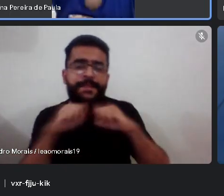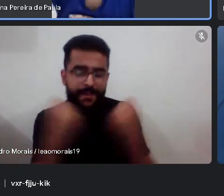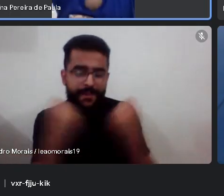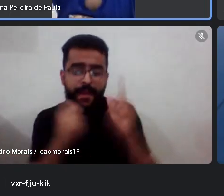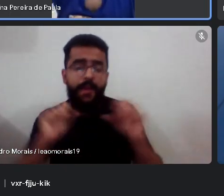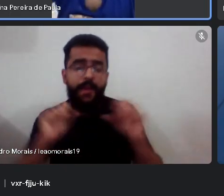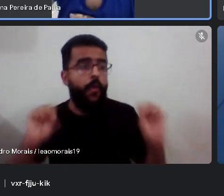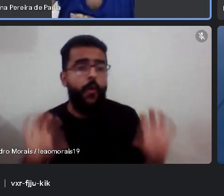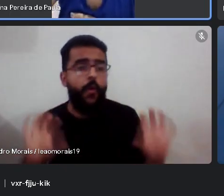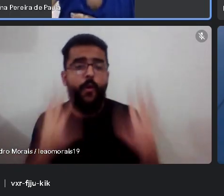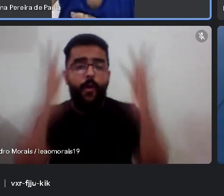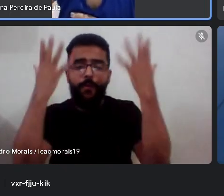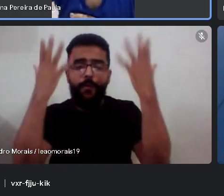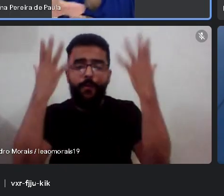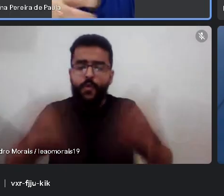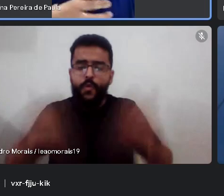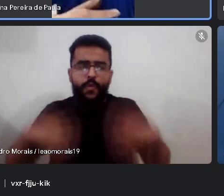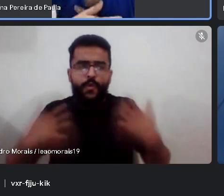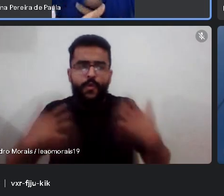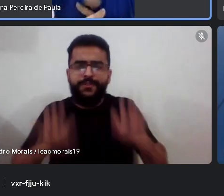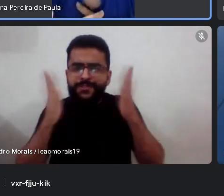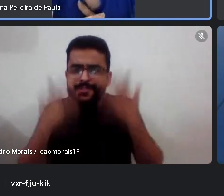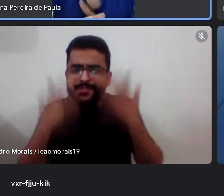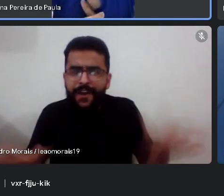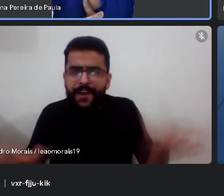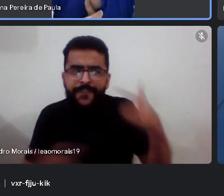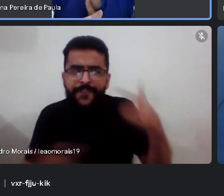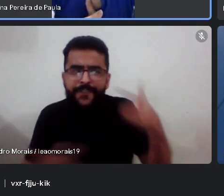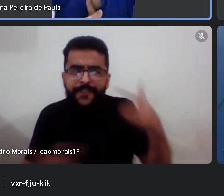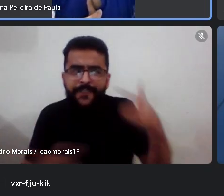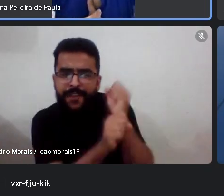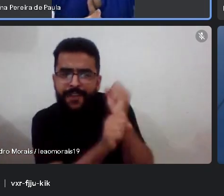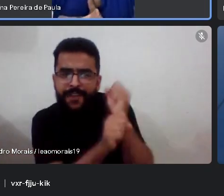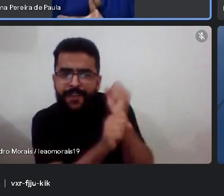O nosso tema hoje, né, desse evento, é em